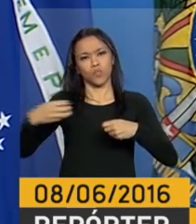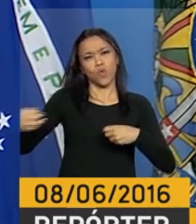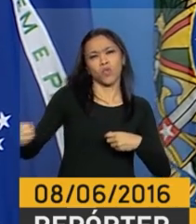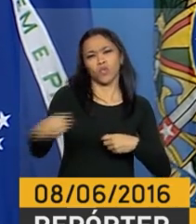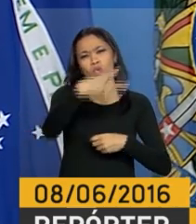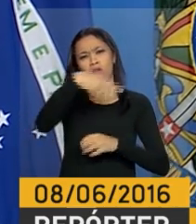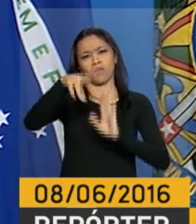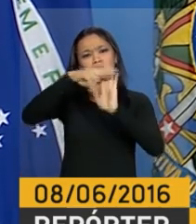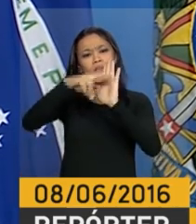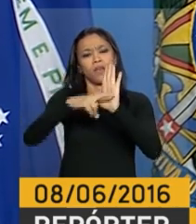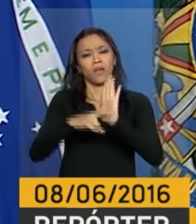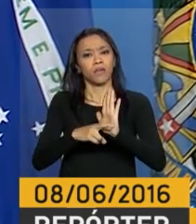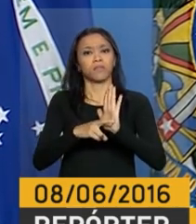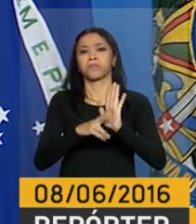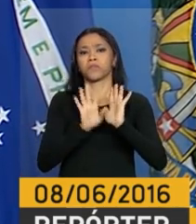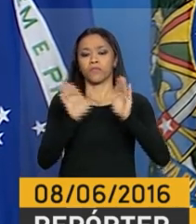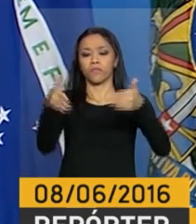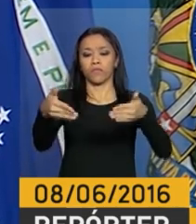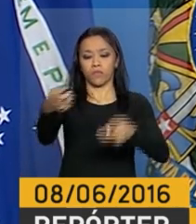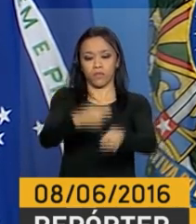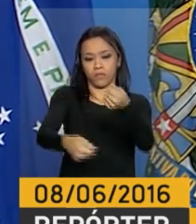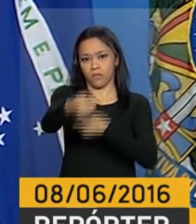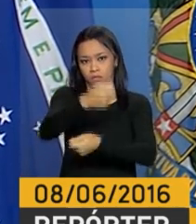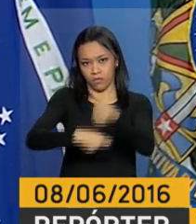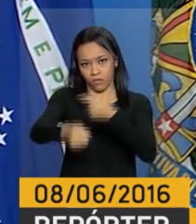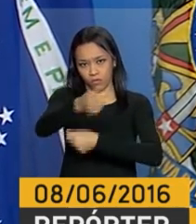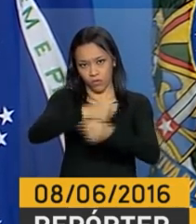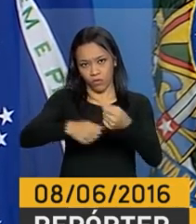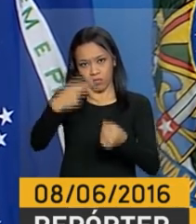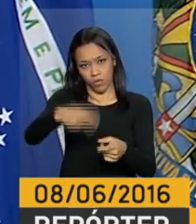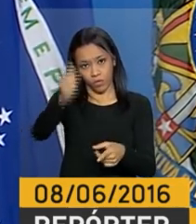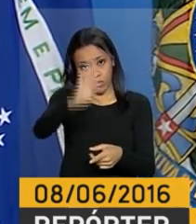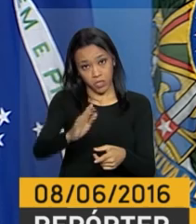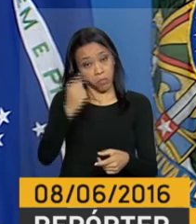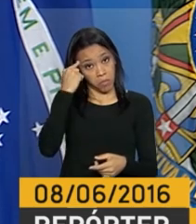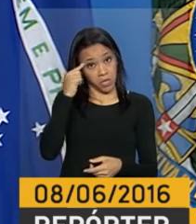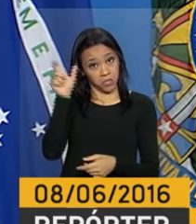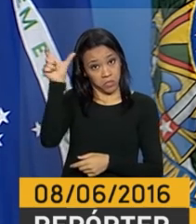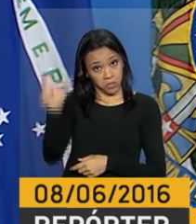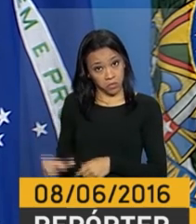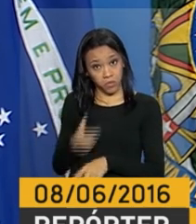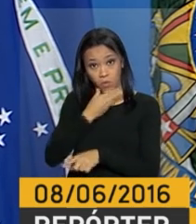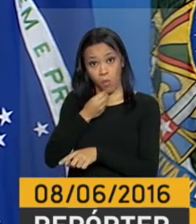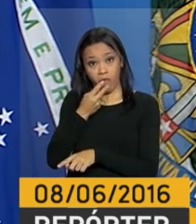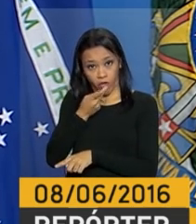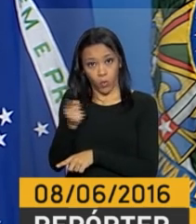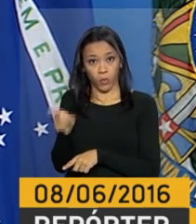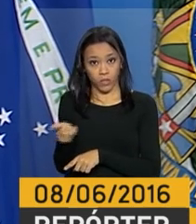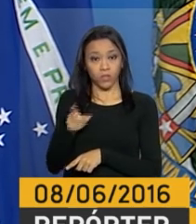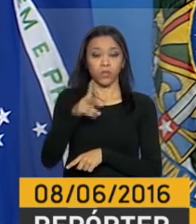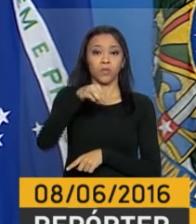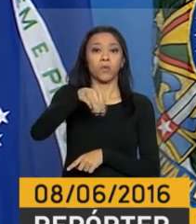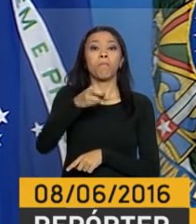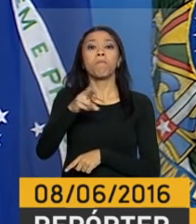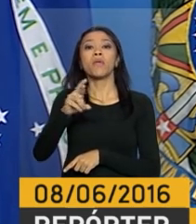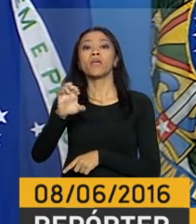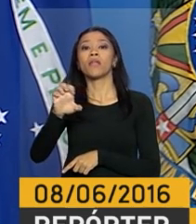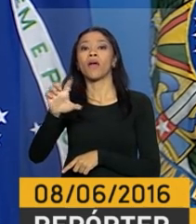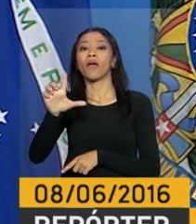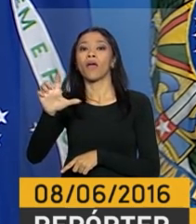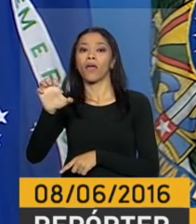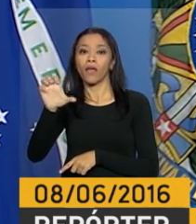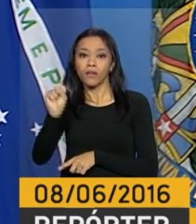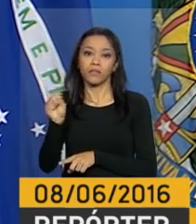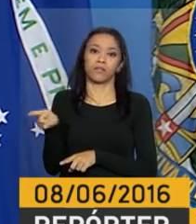da economia brasileira agora evidentemente penso que o mereles referiu-se a isto não é de hoje para amanhã